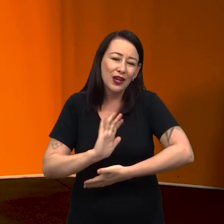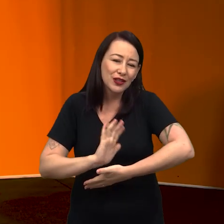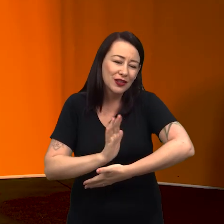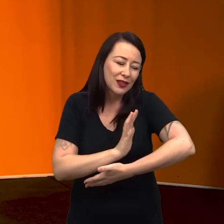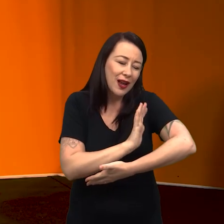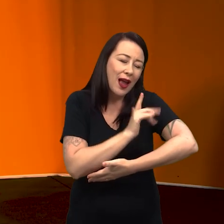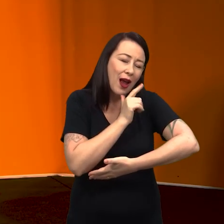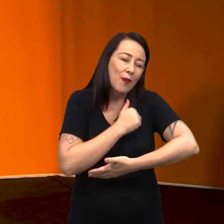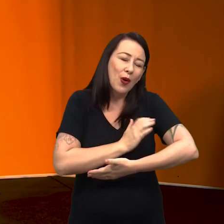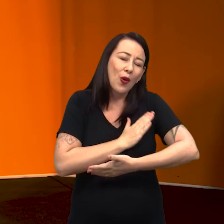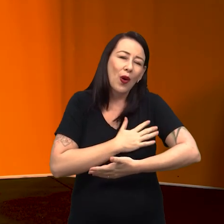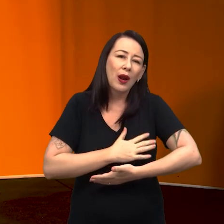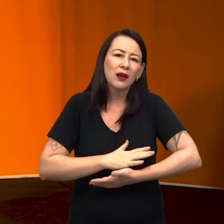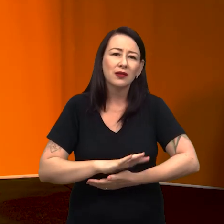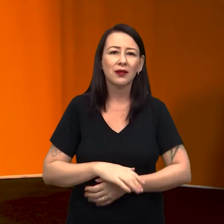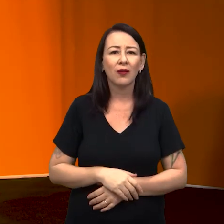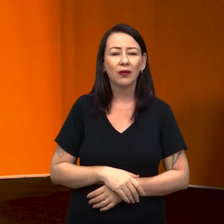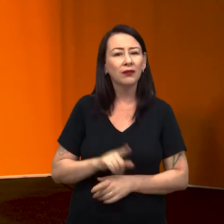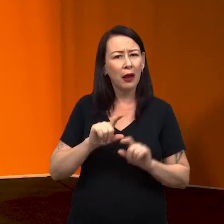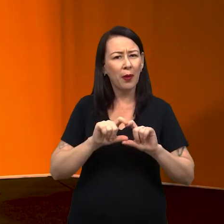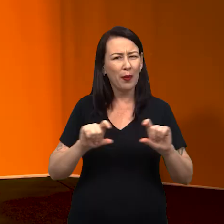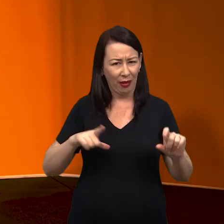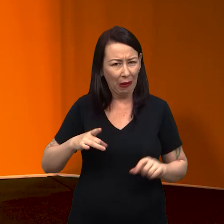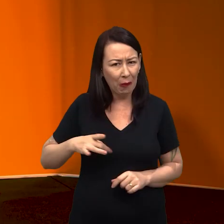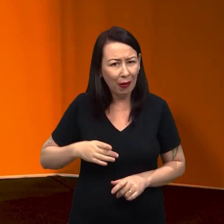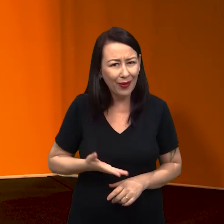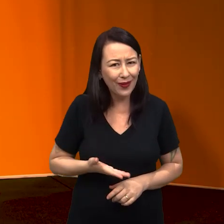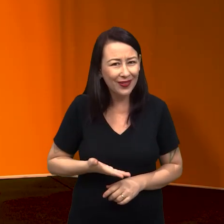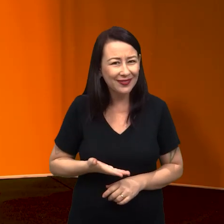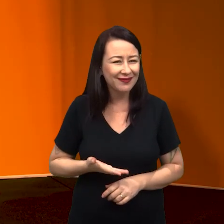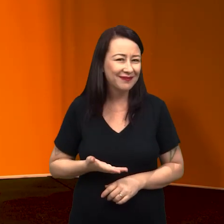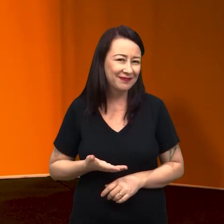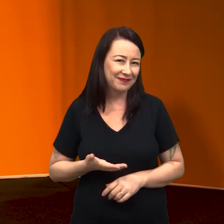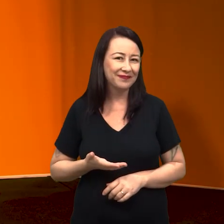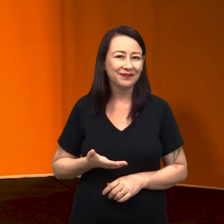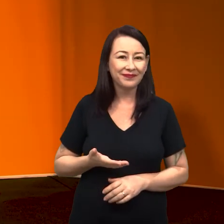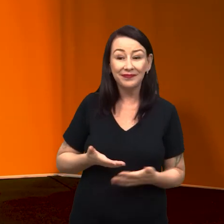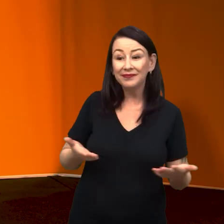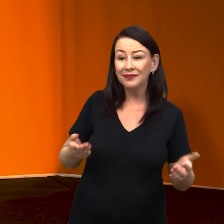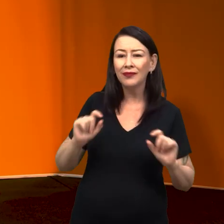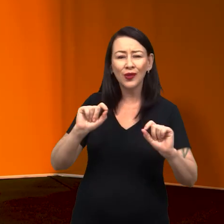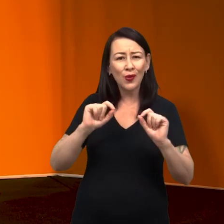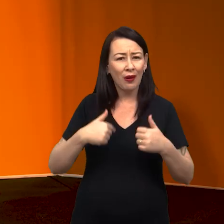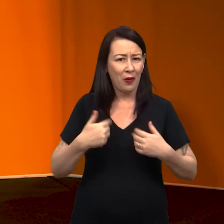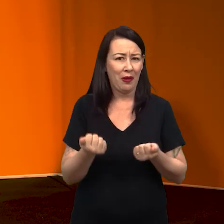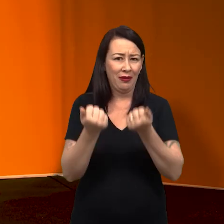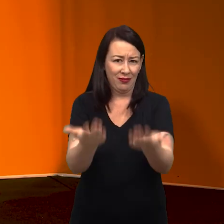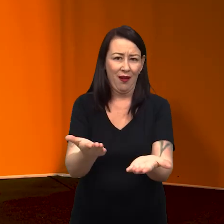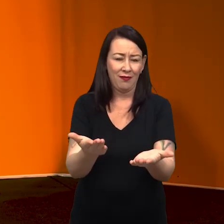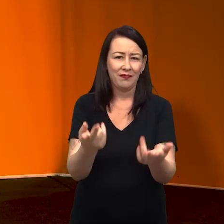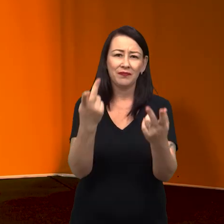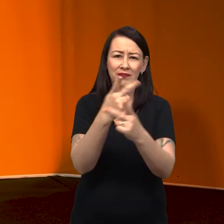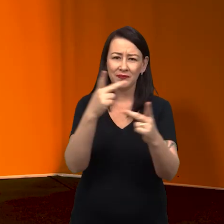coração. Cadê o medo aqui? Né? Então, o que eu venho fazer aqui é